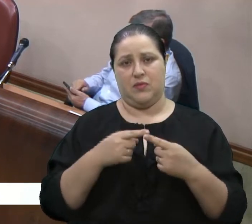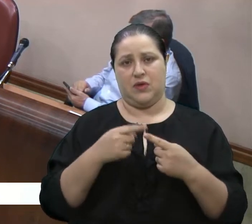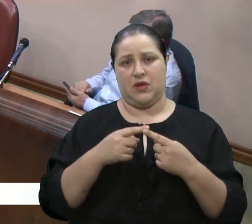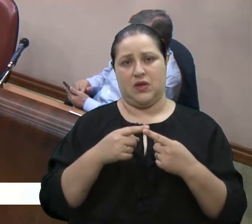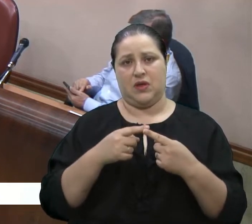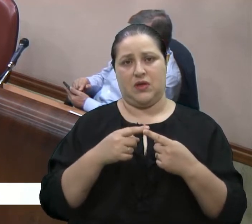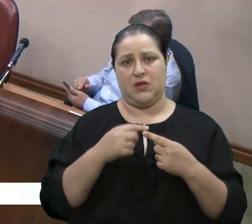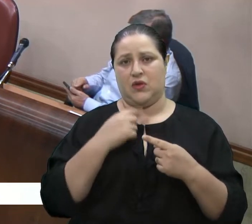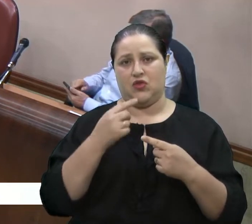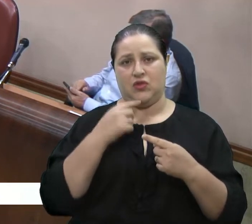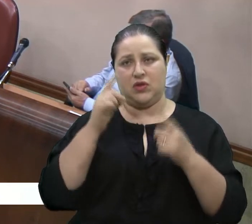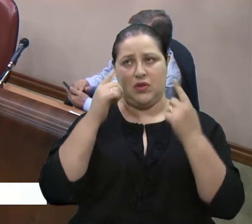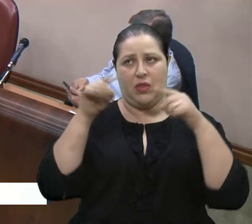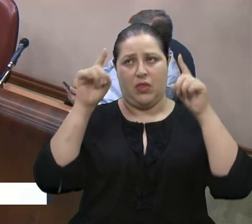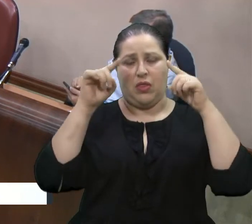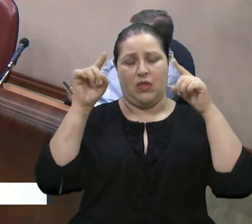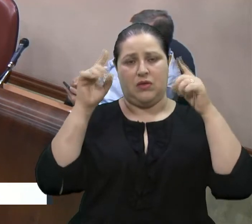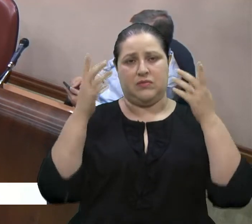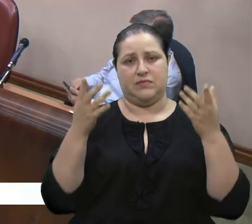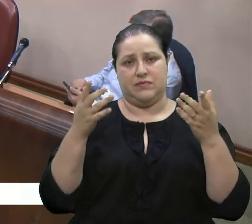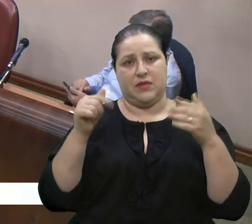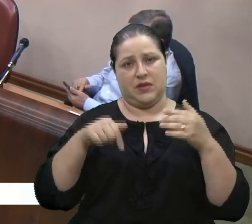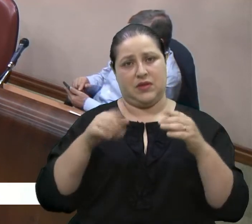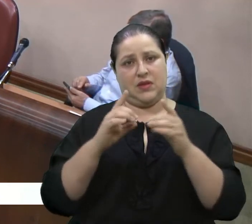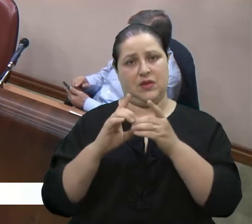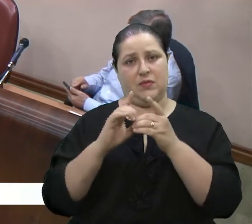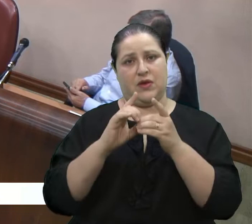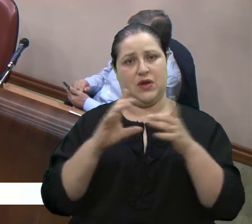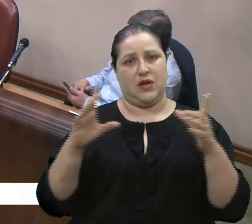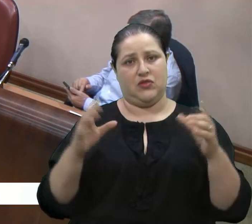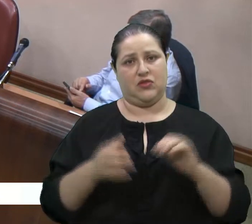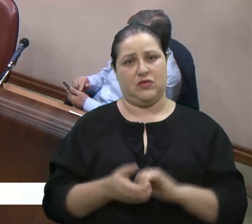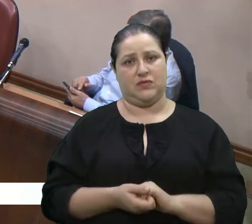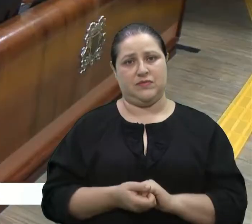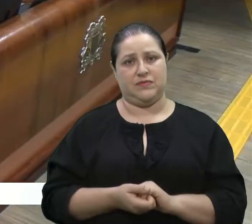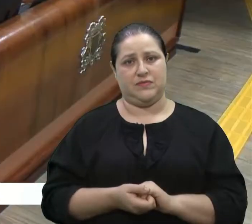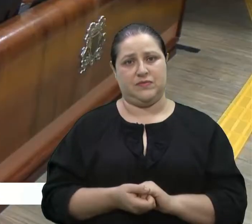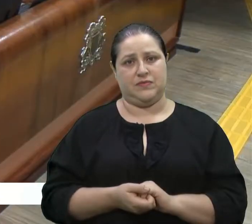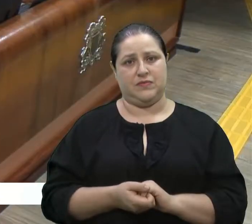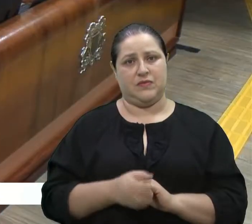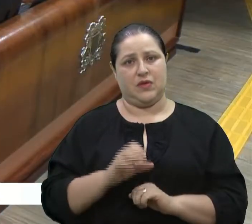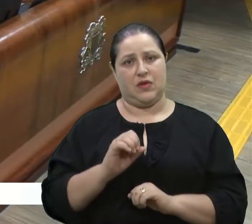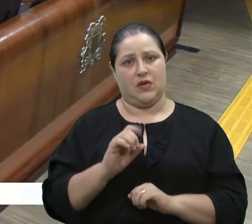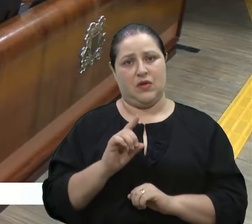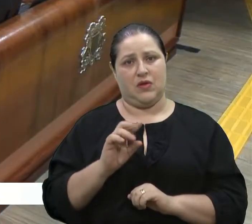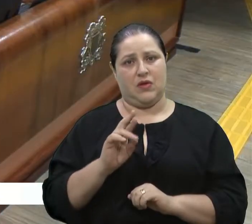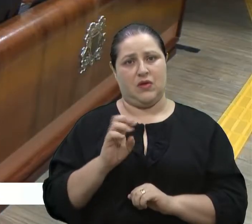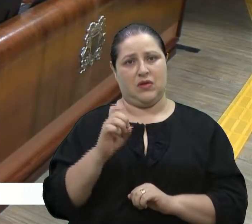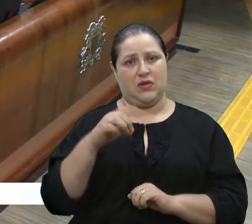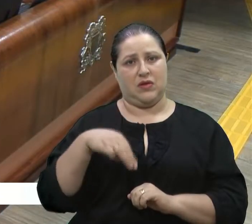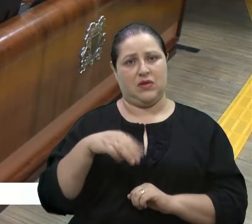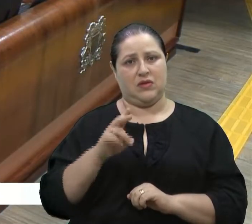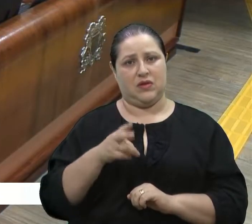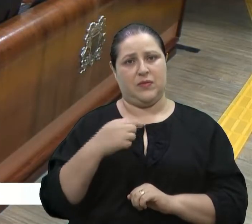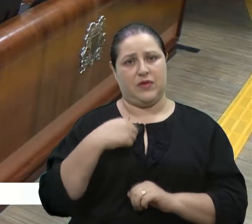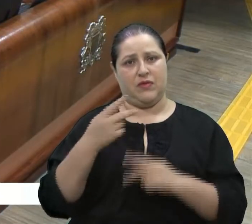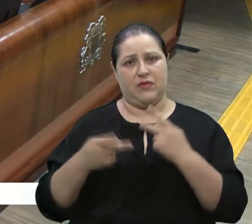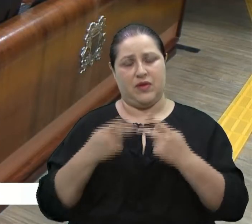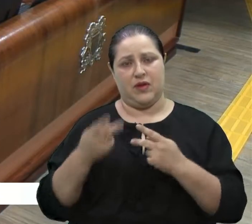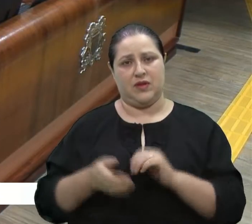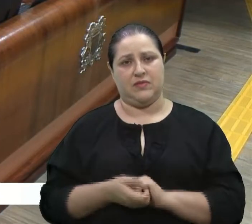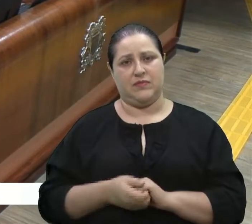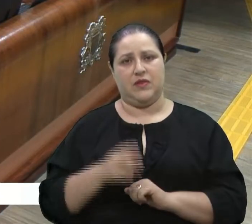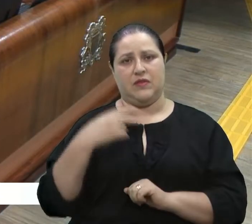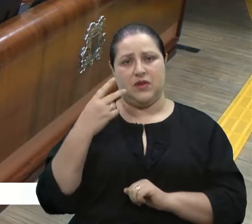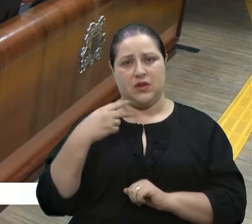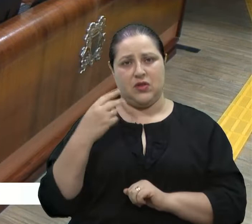o olhinho. Isso aqui é democrático. Mas questão de ordem, a gente tem que mas daí eu vou ser aceitar, interrompido vereador. toda vez que eu falar. Vereador, a questão de